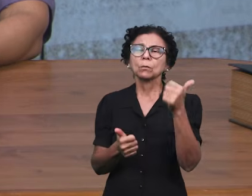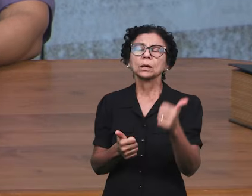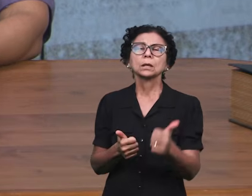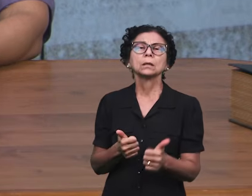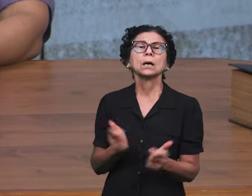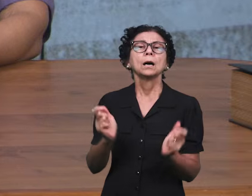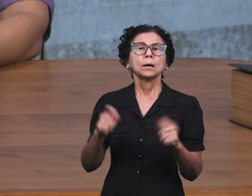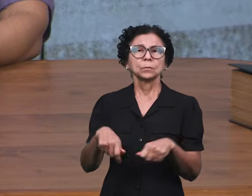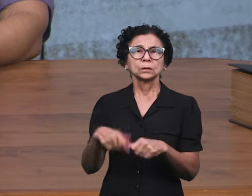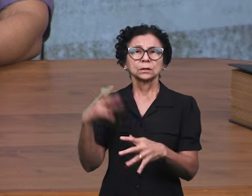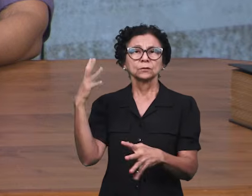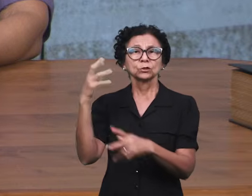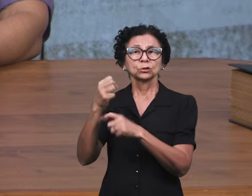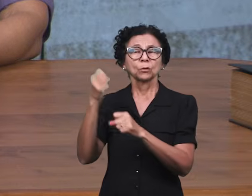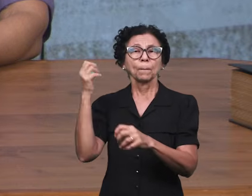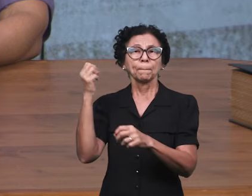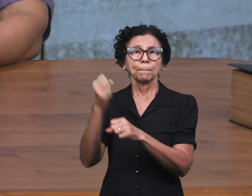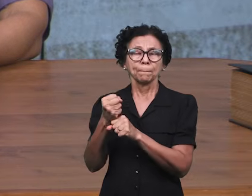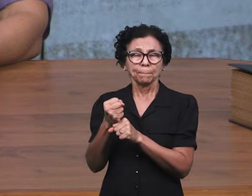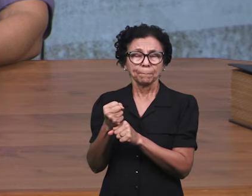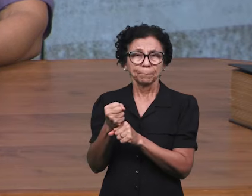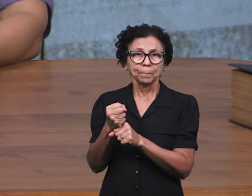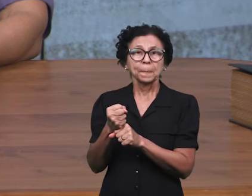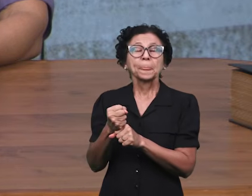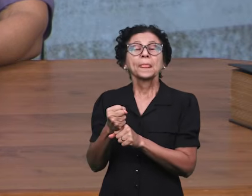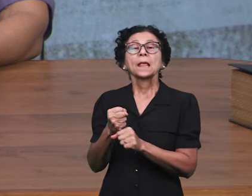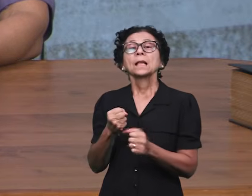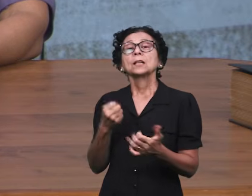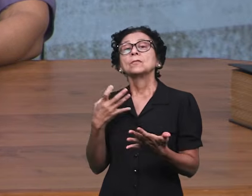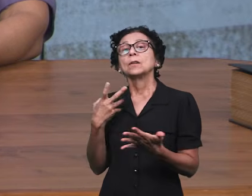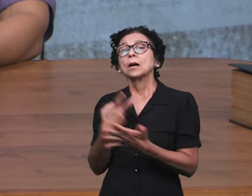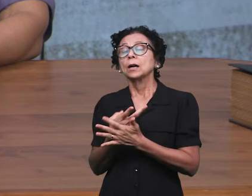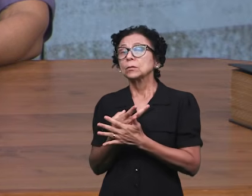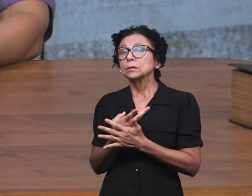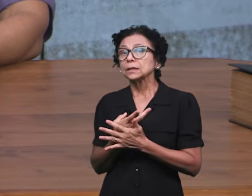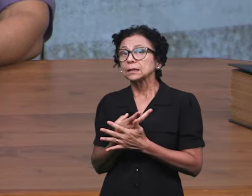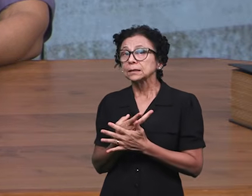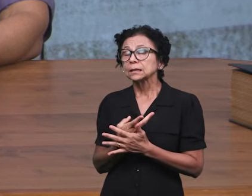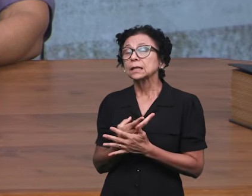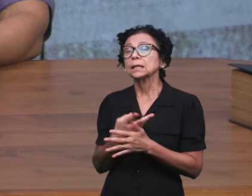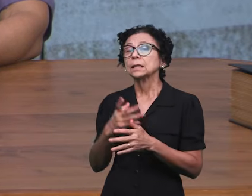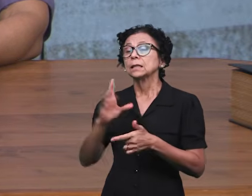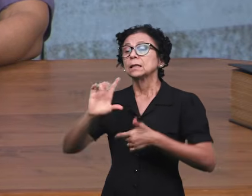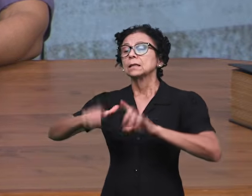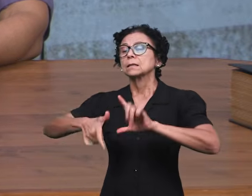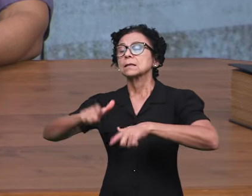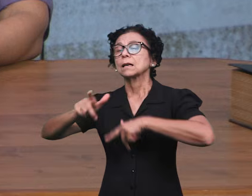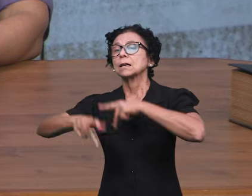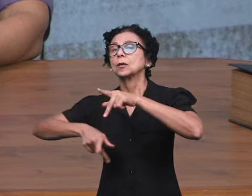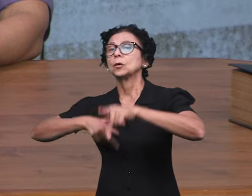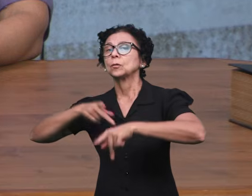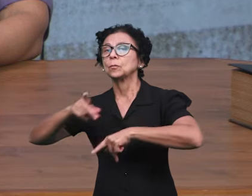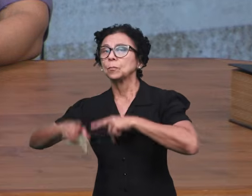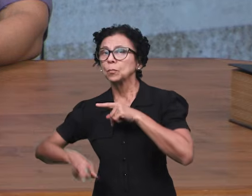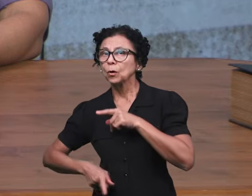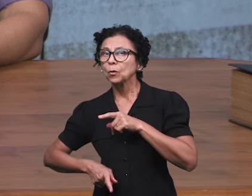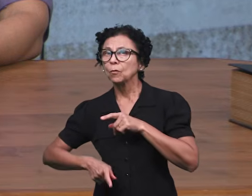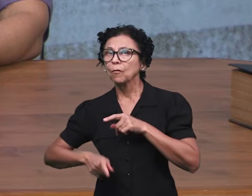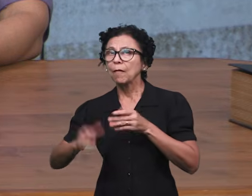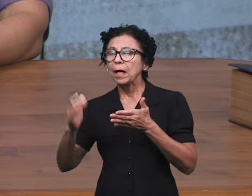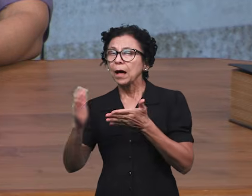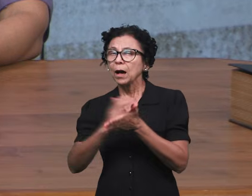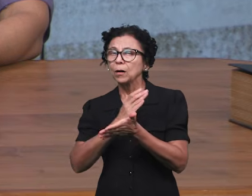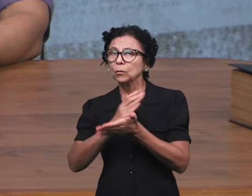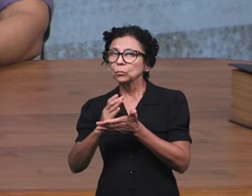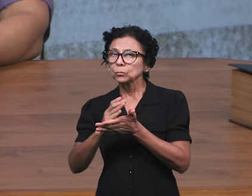E acontecerá naquele dia que os resíduos de Israel e os escapados da casa